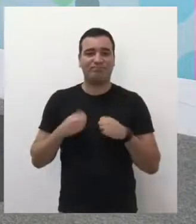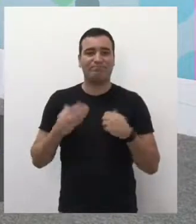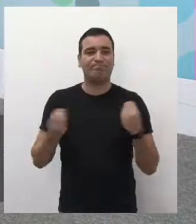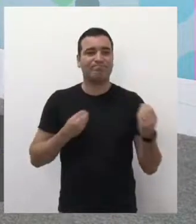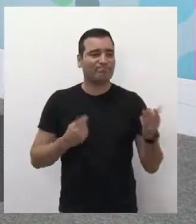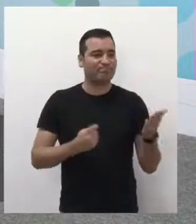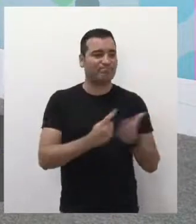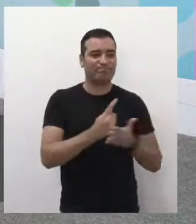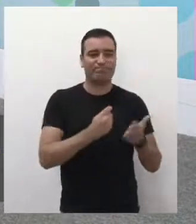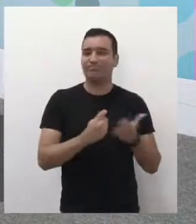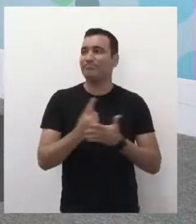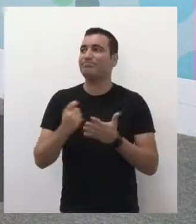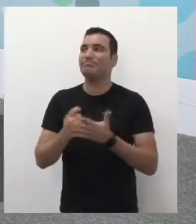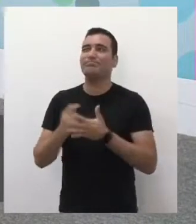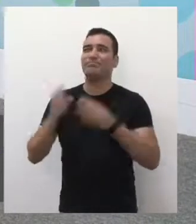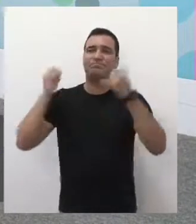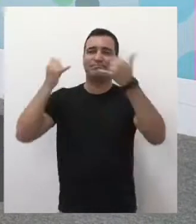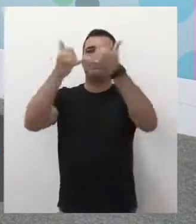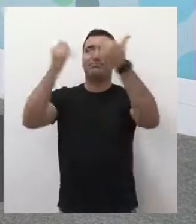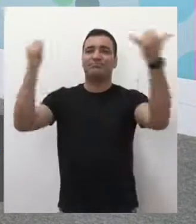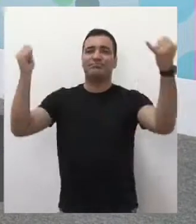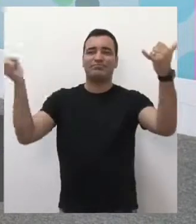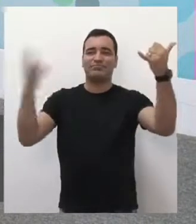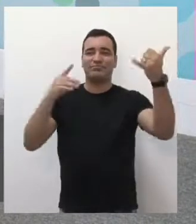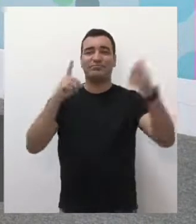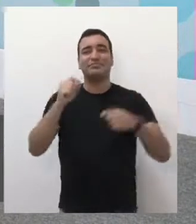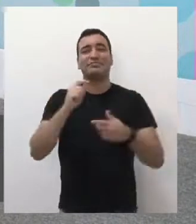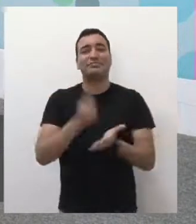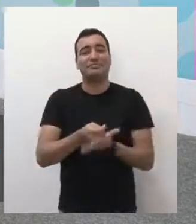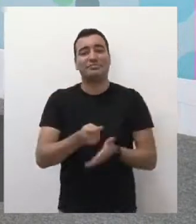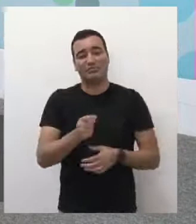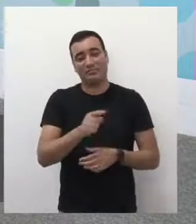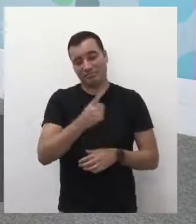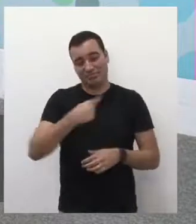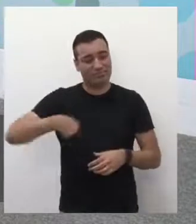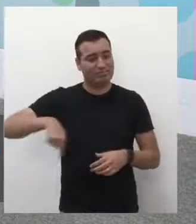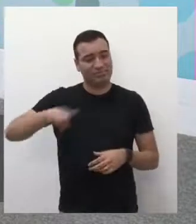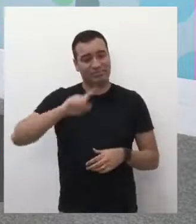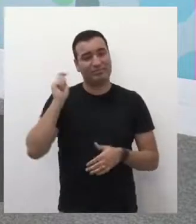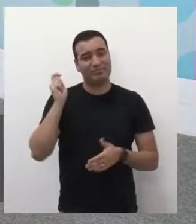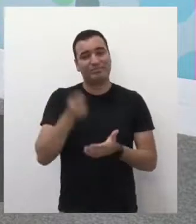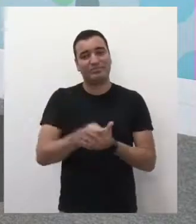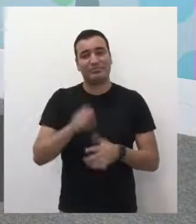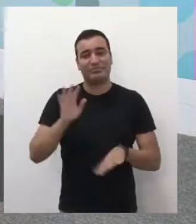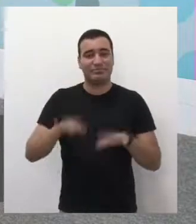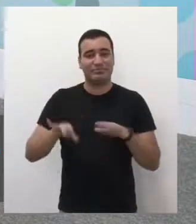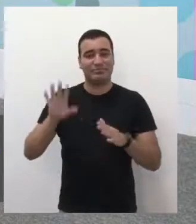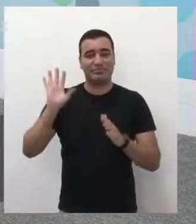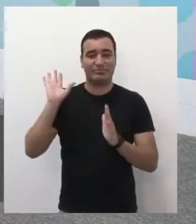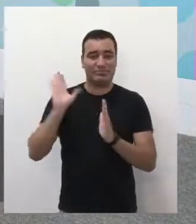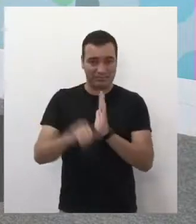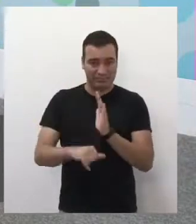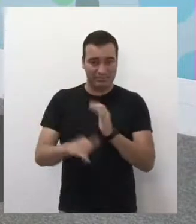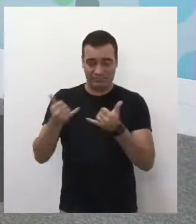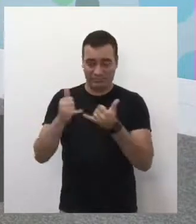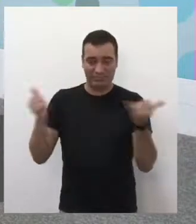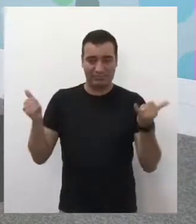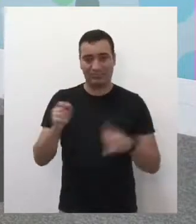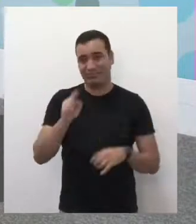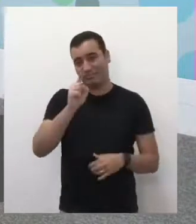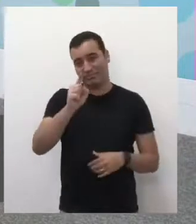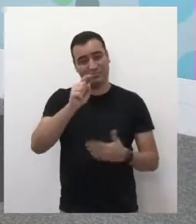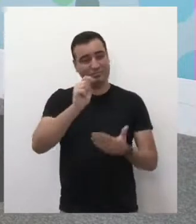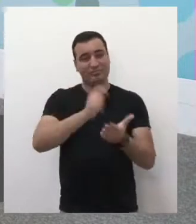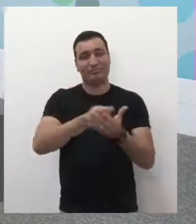vaquinha para nós aqui, ó. Quem paga é o rateamento, né, Edjó? Cada vez que roubam o fio lá na sua rua, é você que paga de